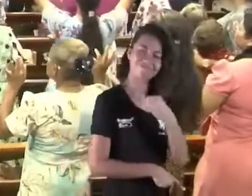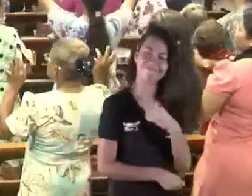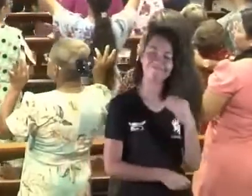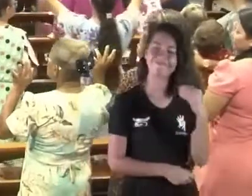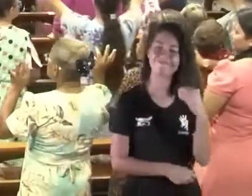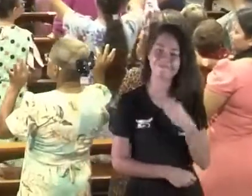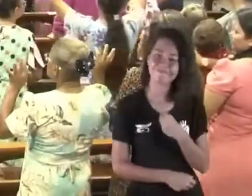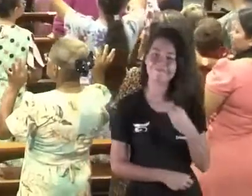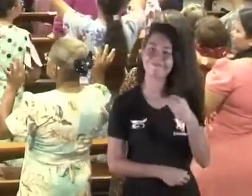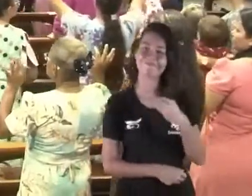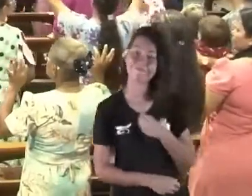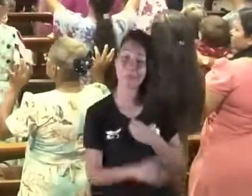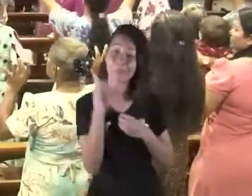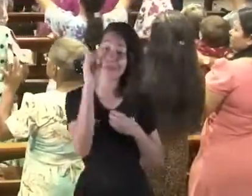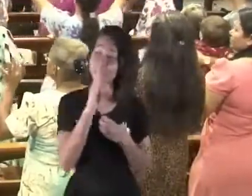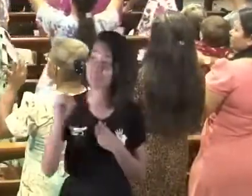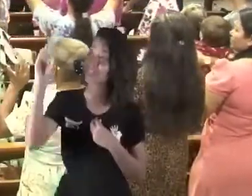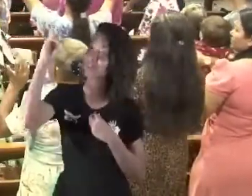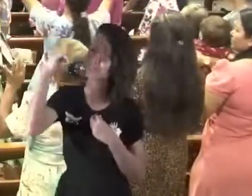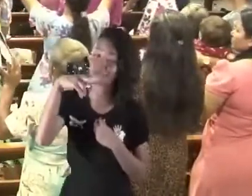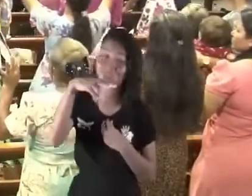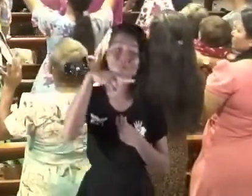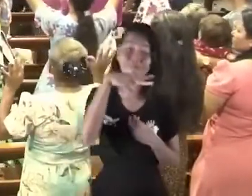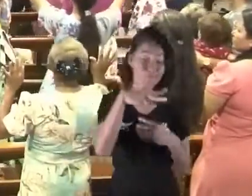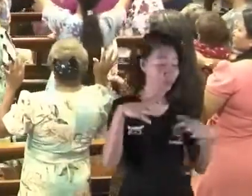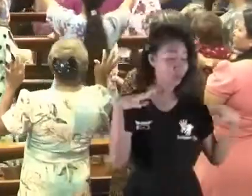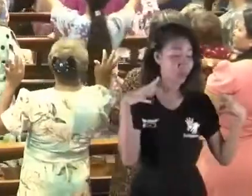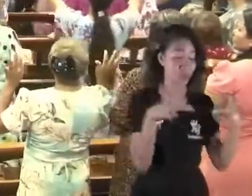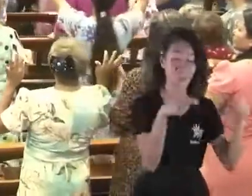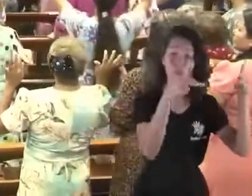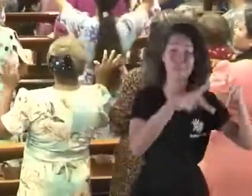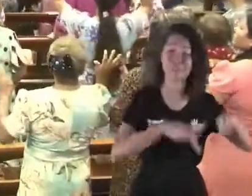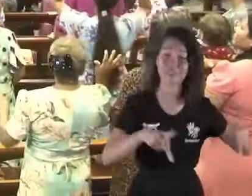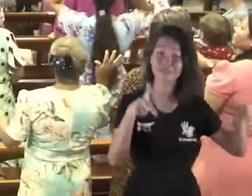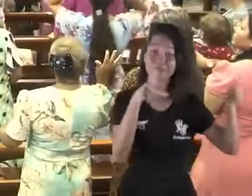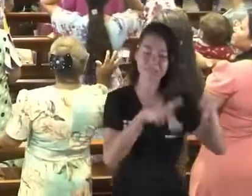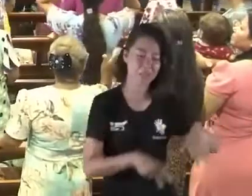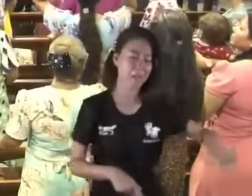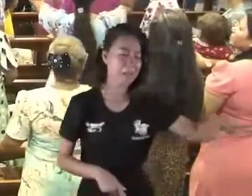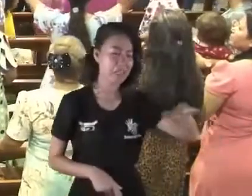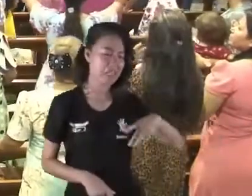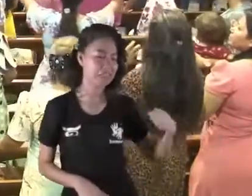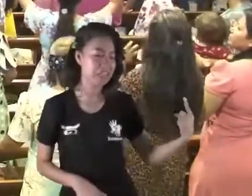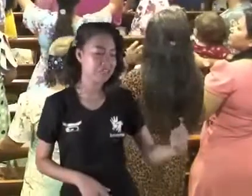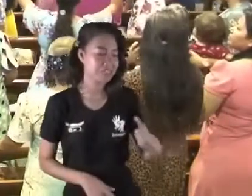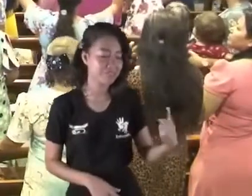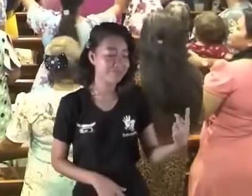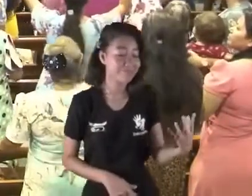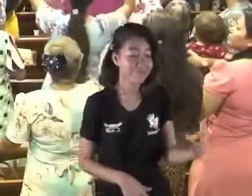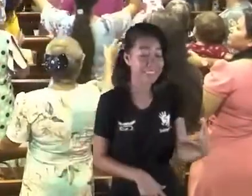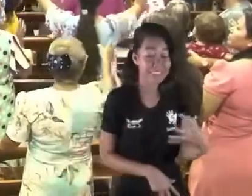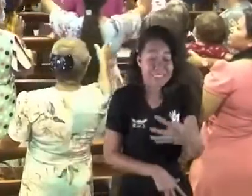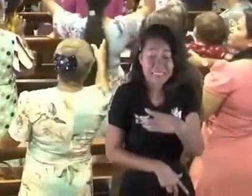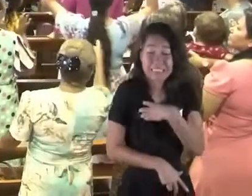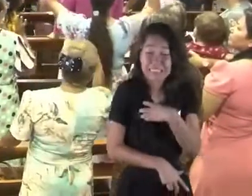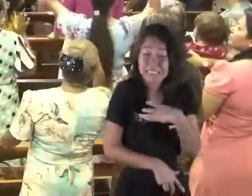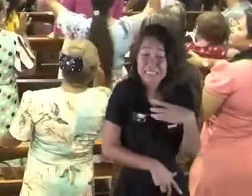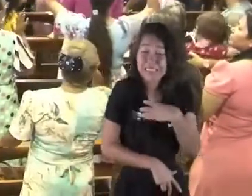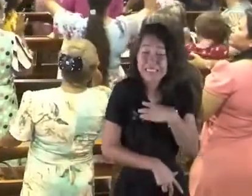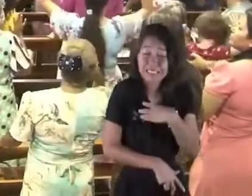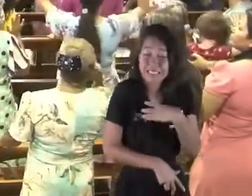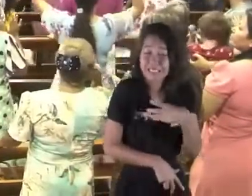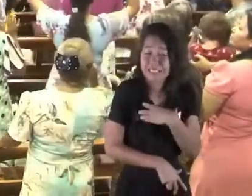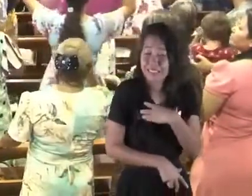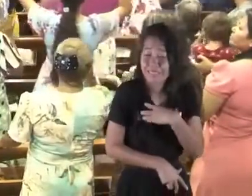74. Chegou a 75. Na via dolorosa estava